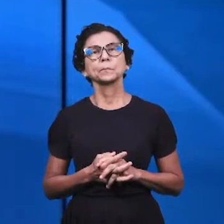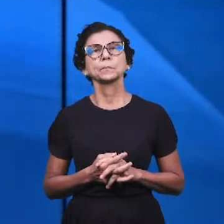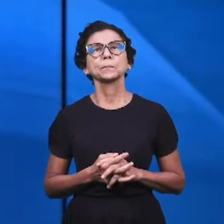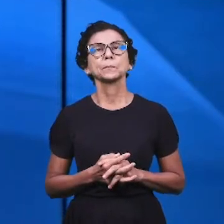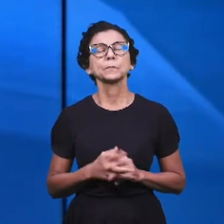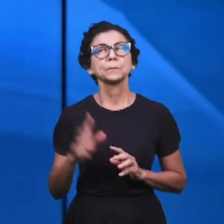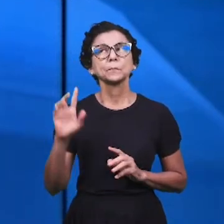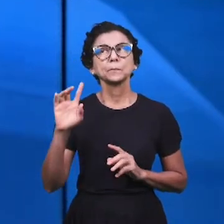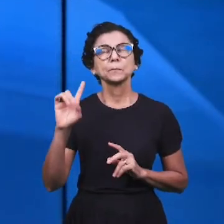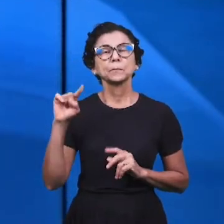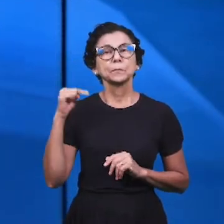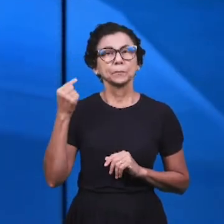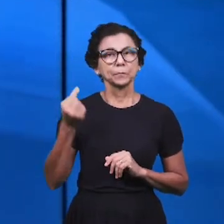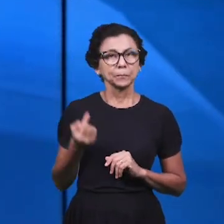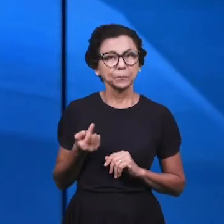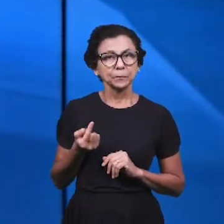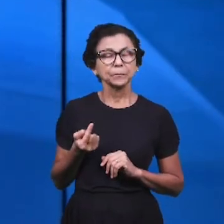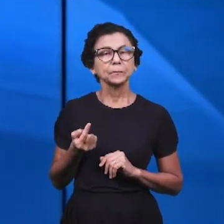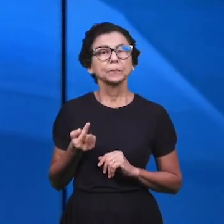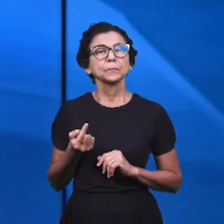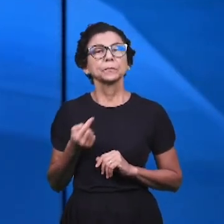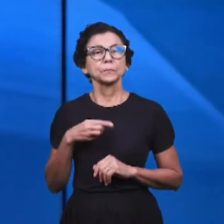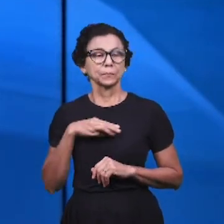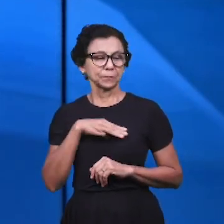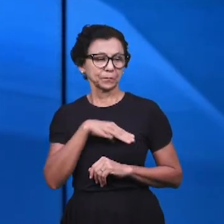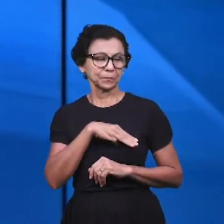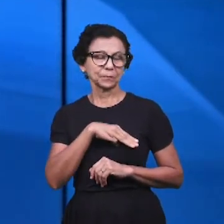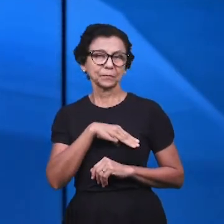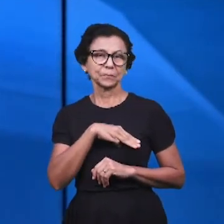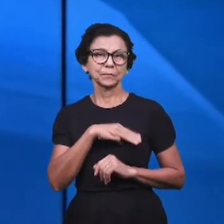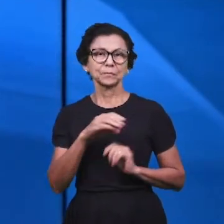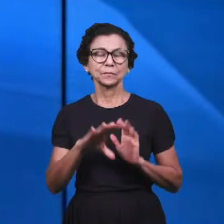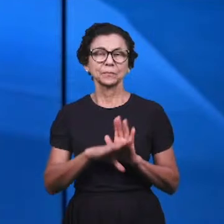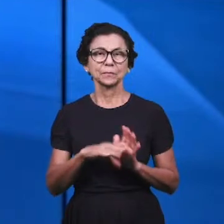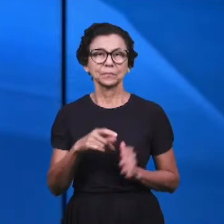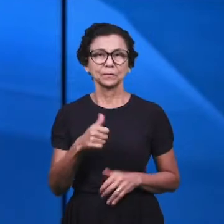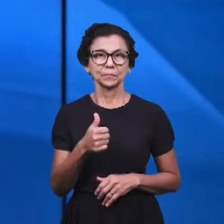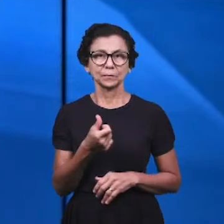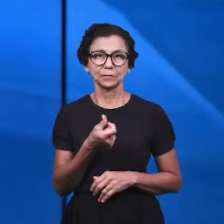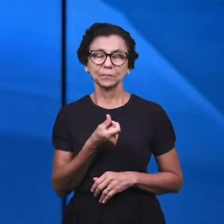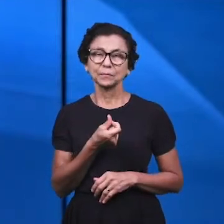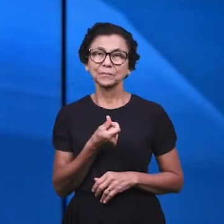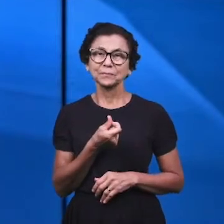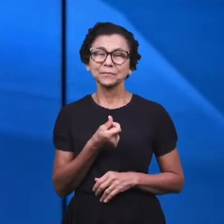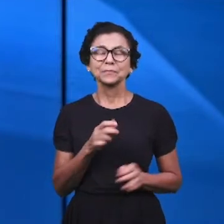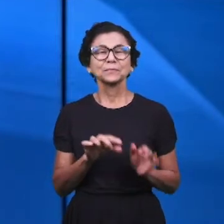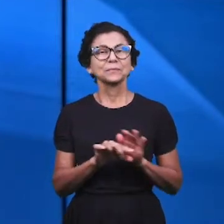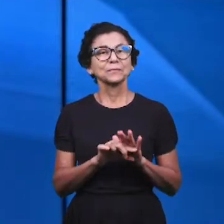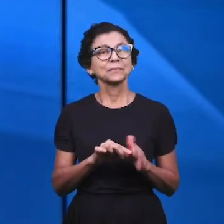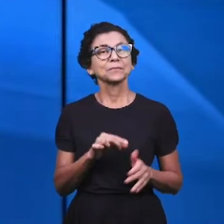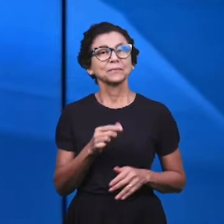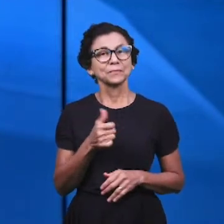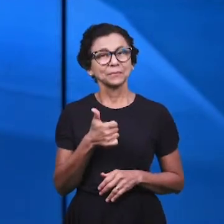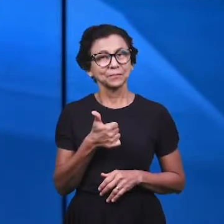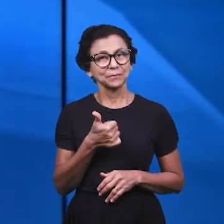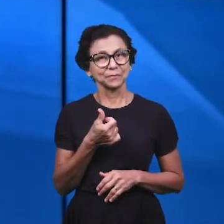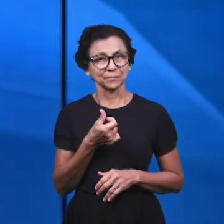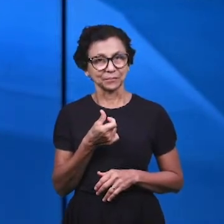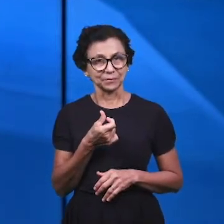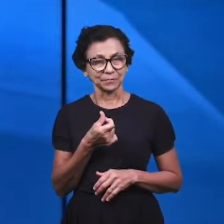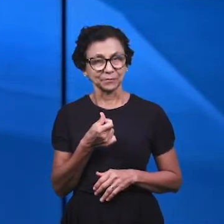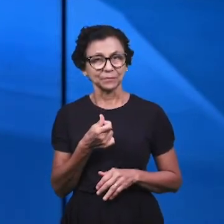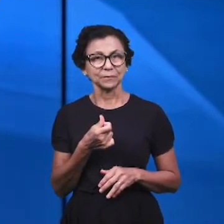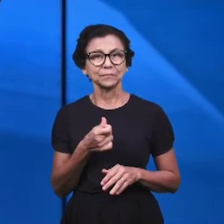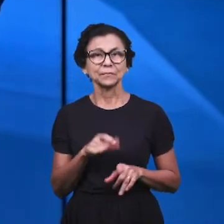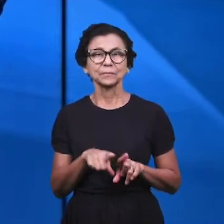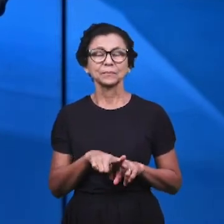e depois também Mateus capítulo 16, verso 16 e 17.